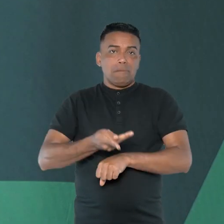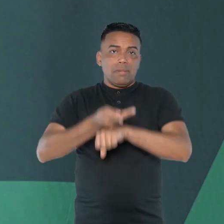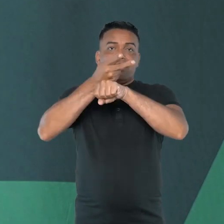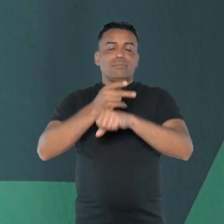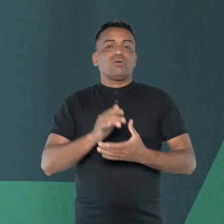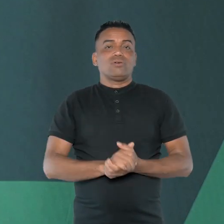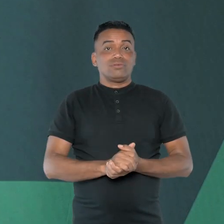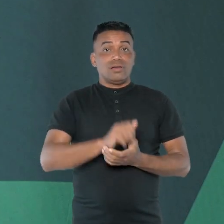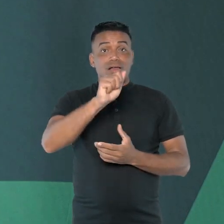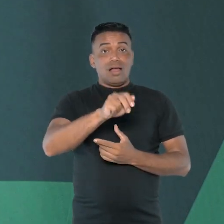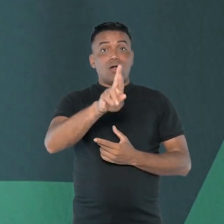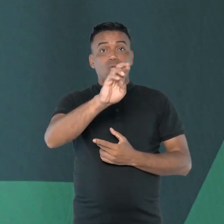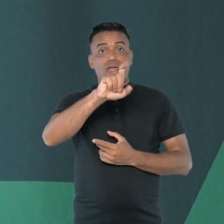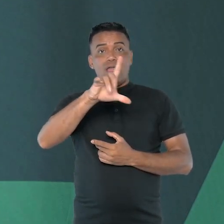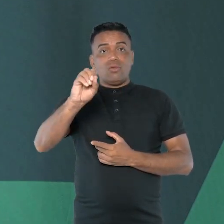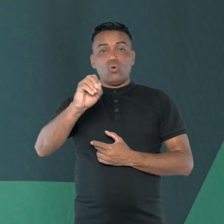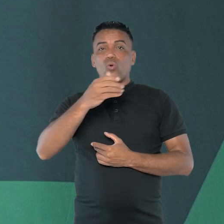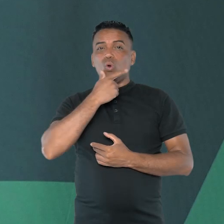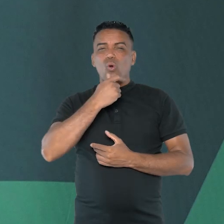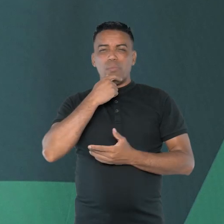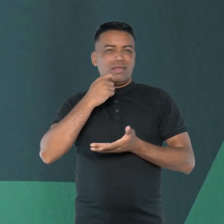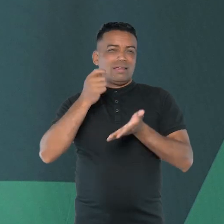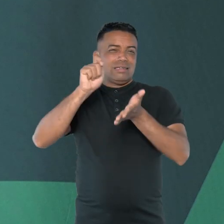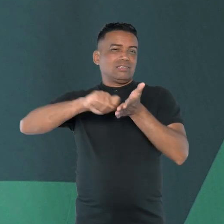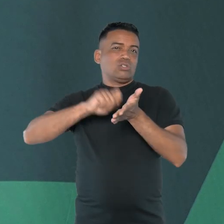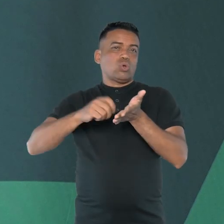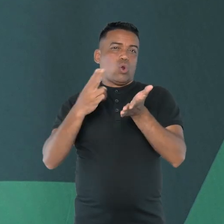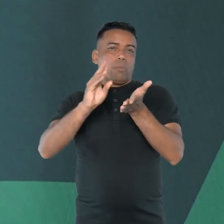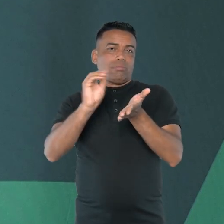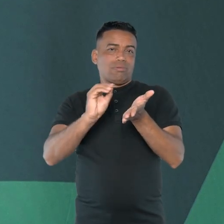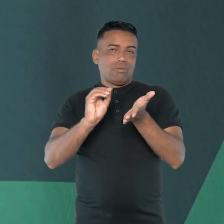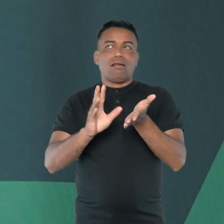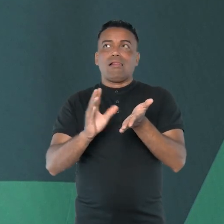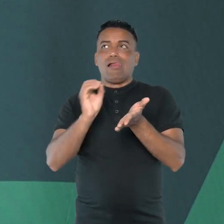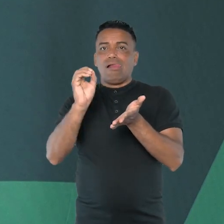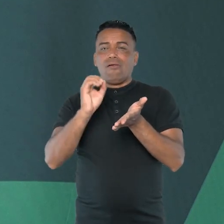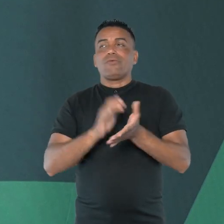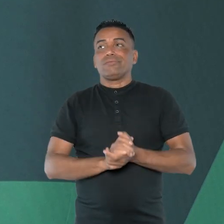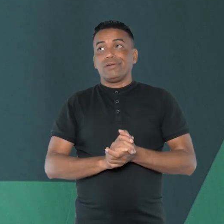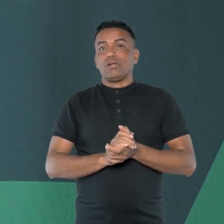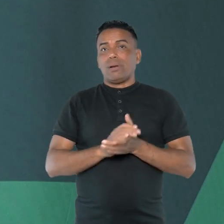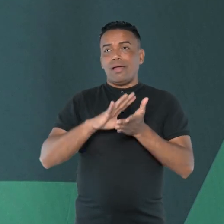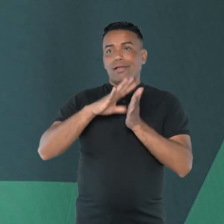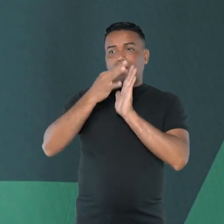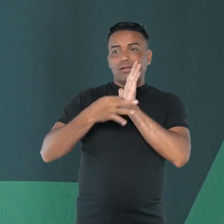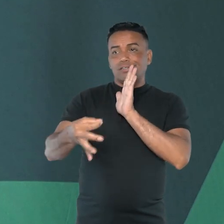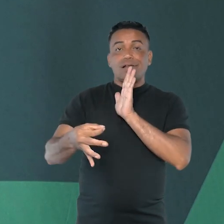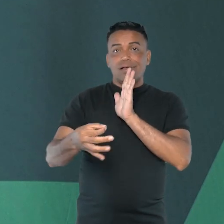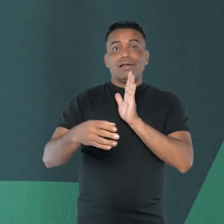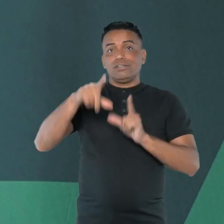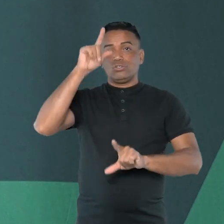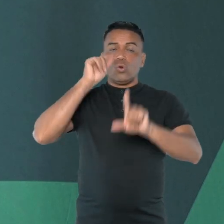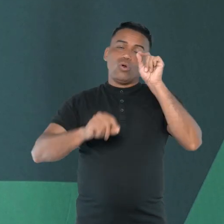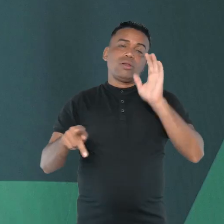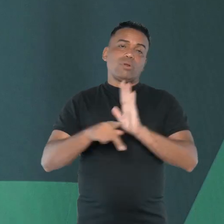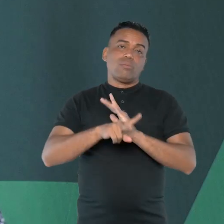Aurélio, que é um desses escritores anônimos, Aurélio aproveitou para questionar recentes decisões editoriais de